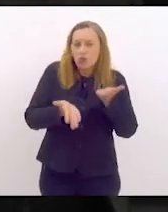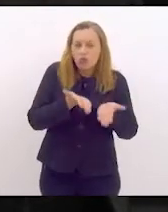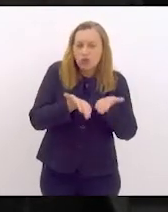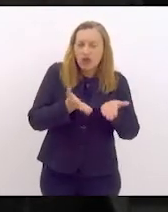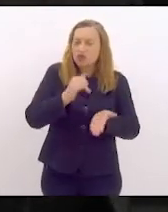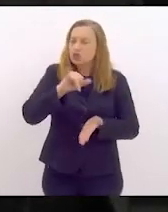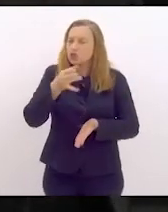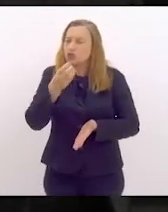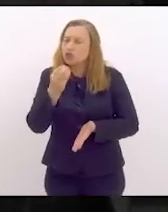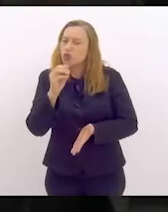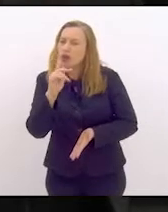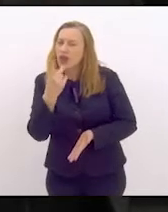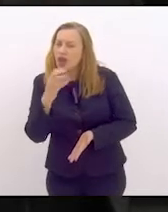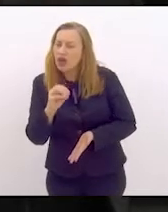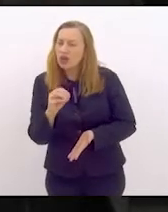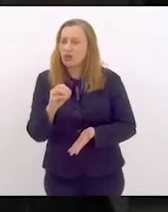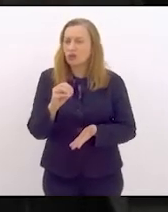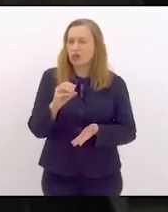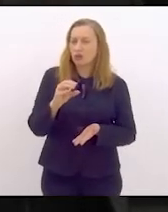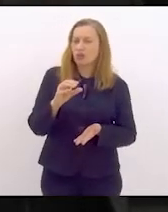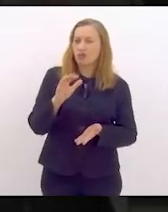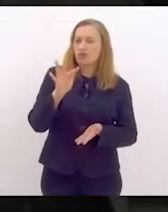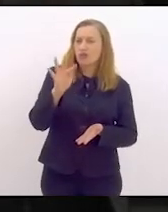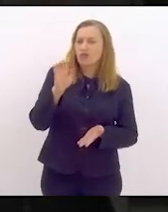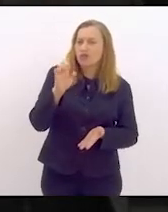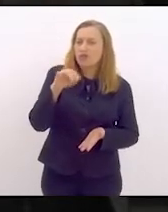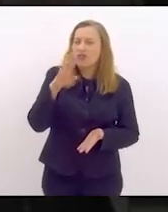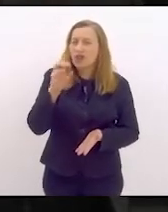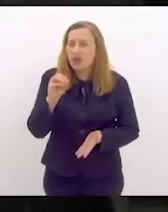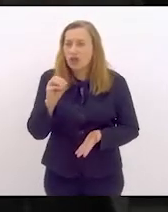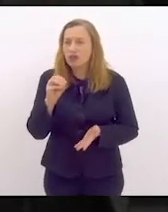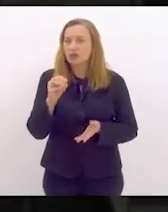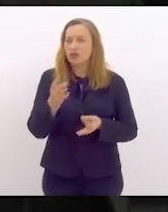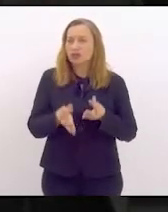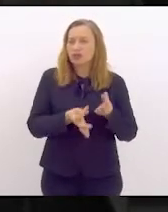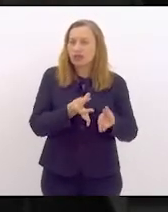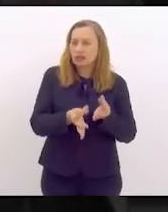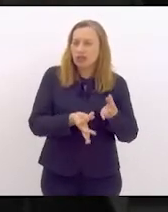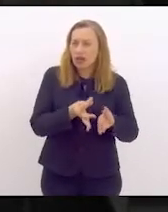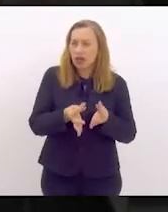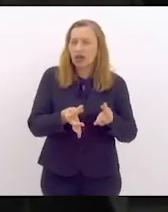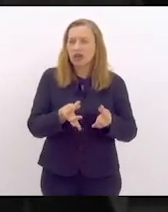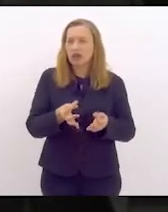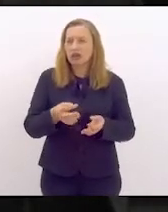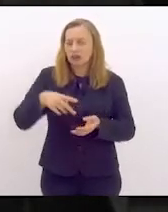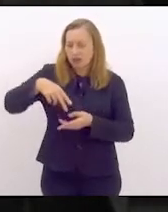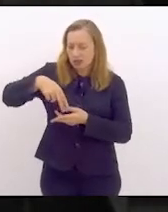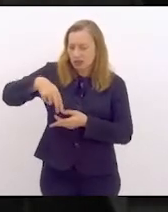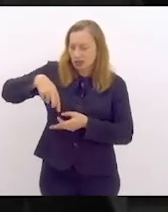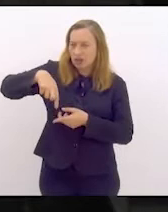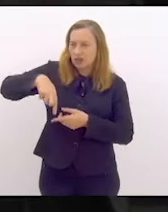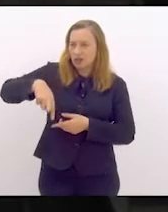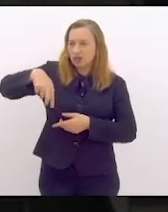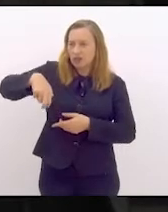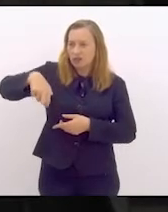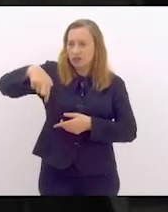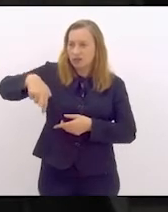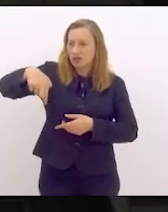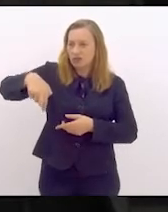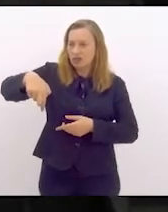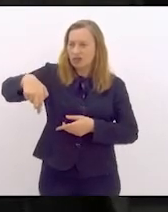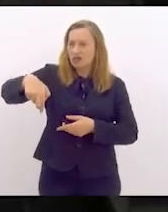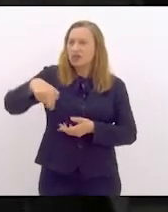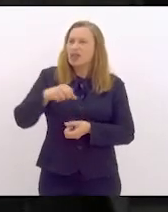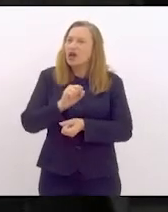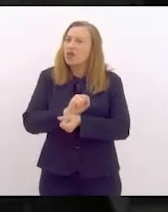liquidado, a senhora mancando, né, com o apoio de uma muleta, vai ter que